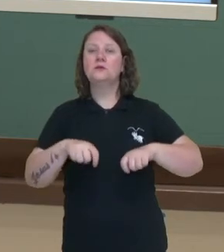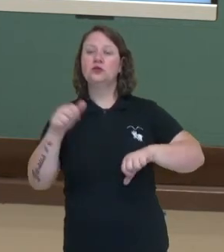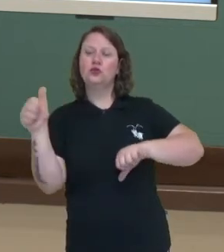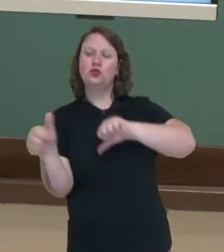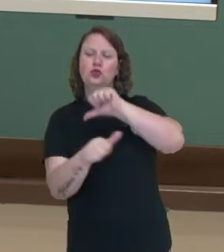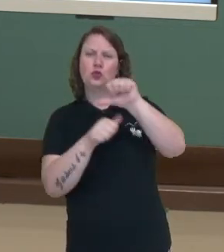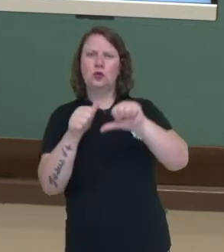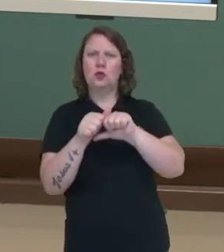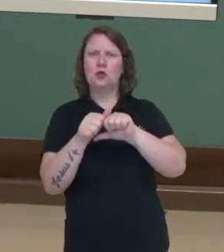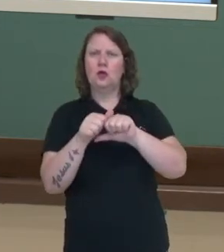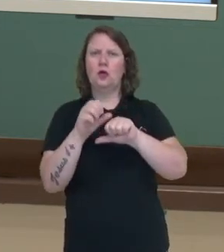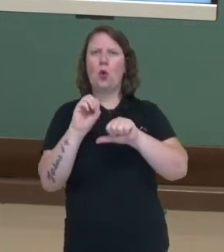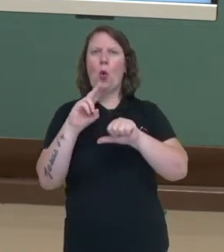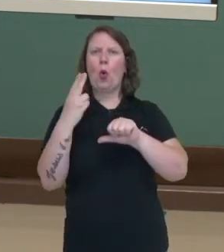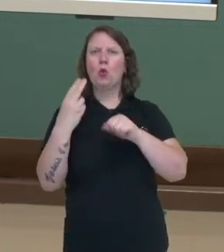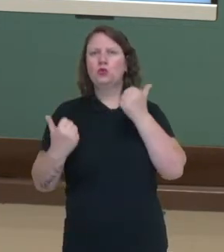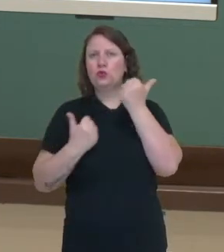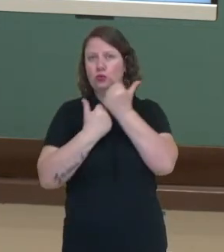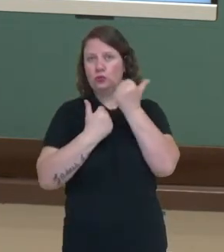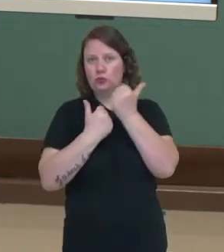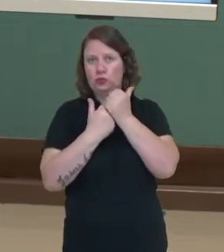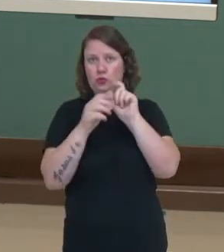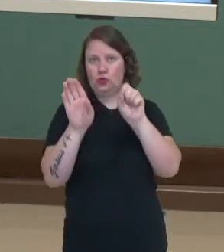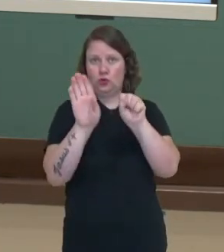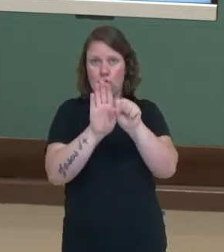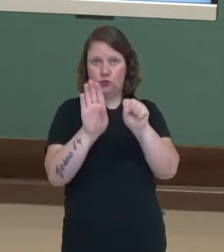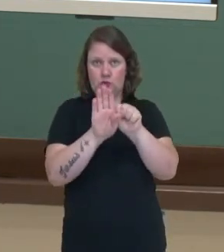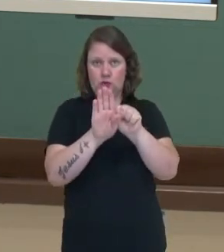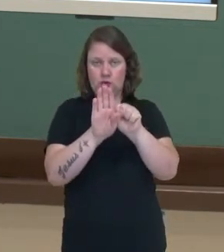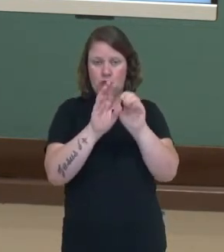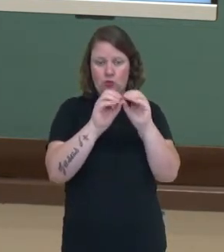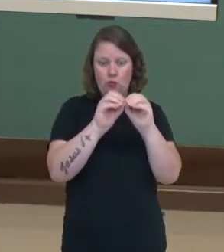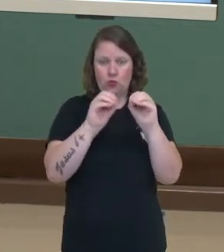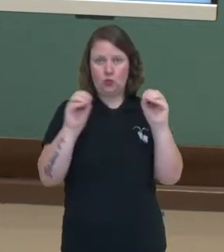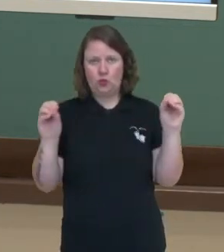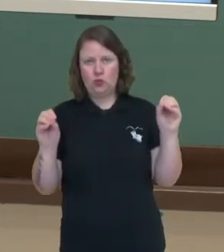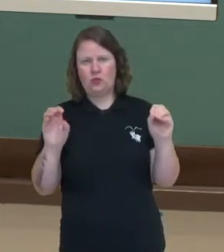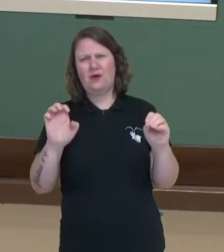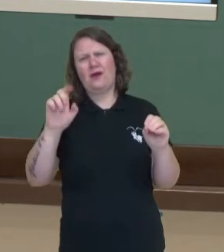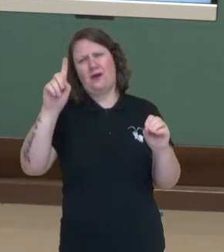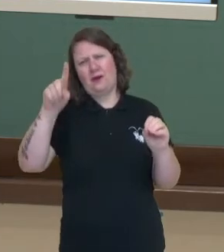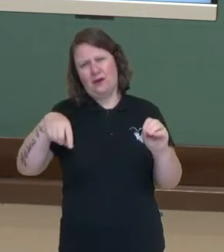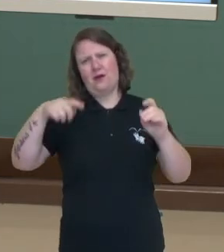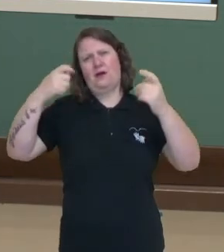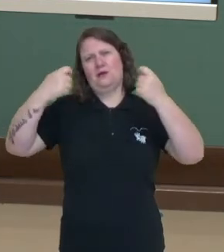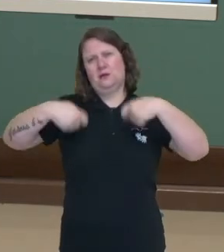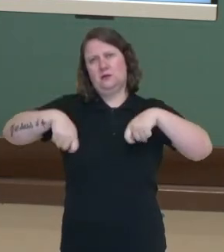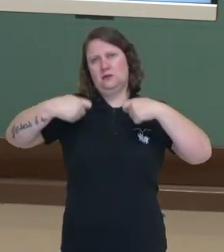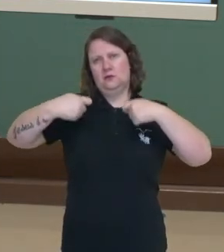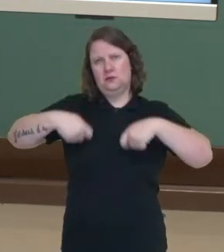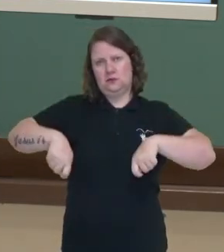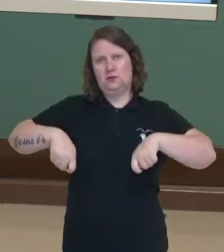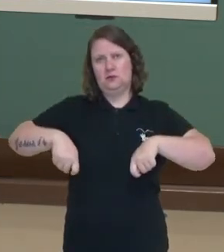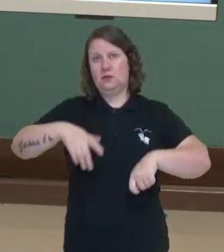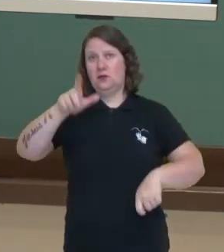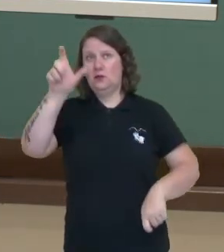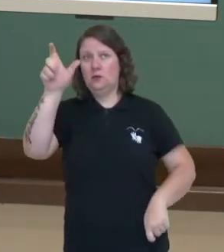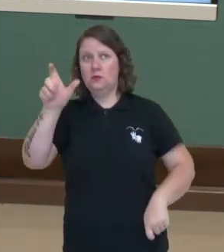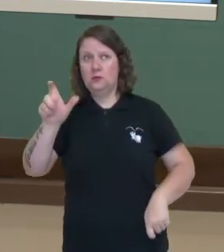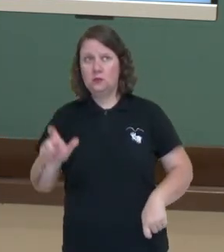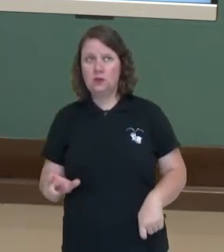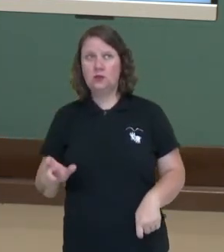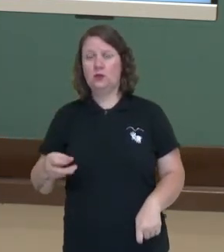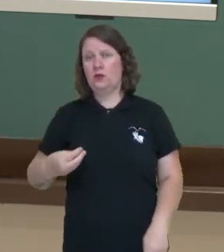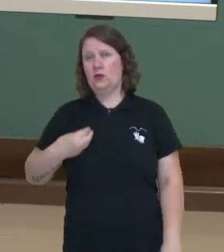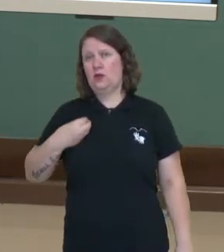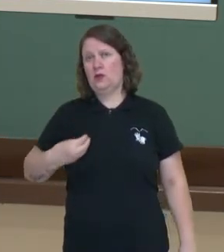palavra saúde, o substantivo saúde, pela oração. É necessário que a pessoa sinta-se bem com saúde? Sim, podemos